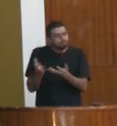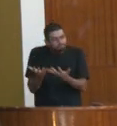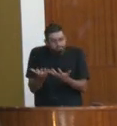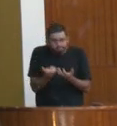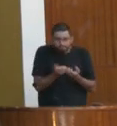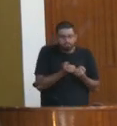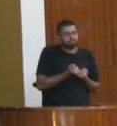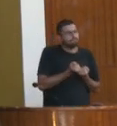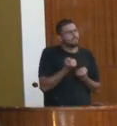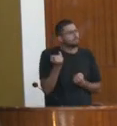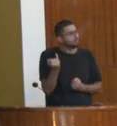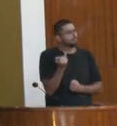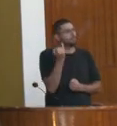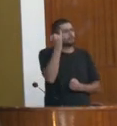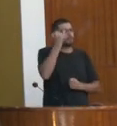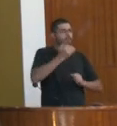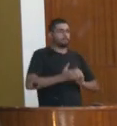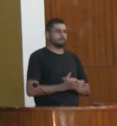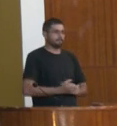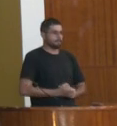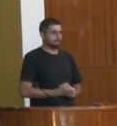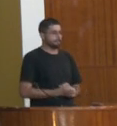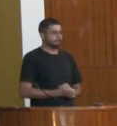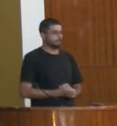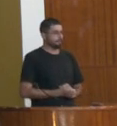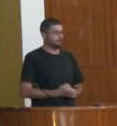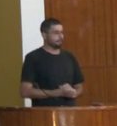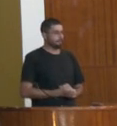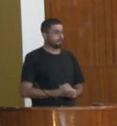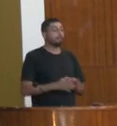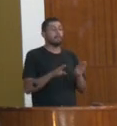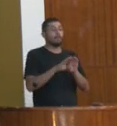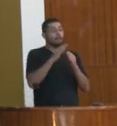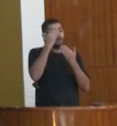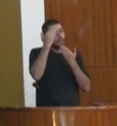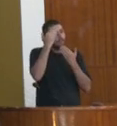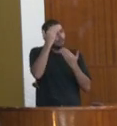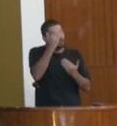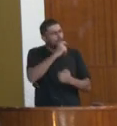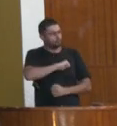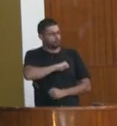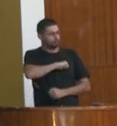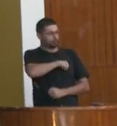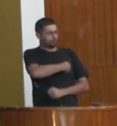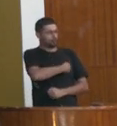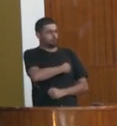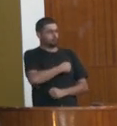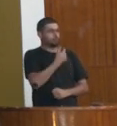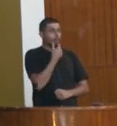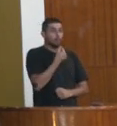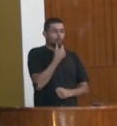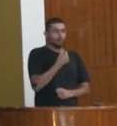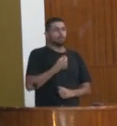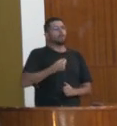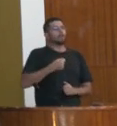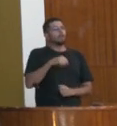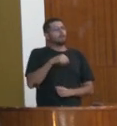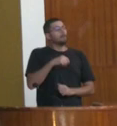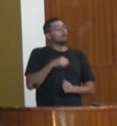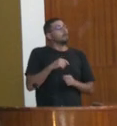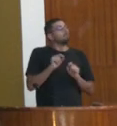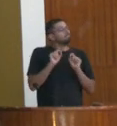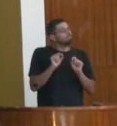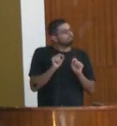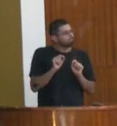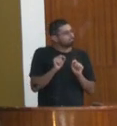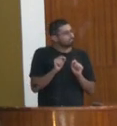muito importante. Agradecer também o nosso auditor fiscal, o doutor Marcelo, porque sabe, infelizmente o tempo